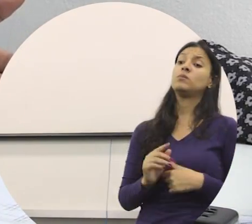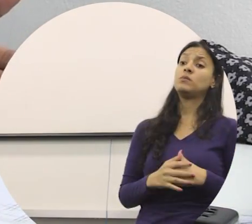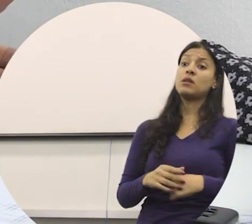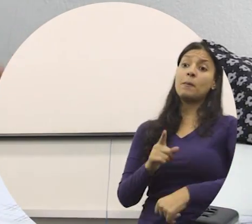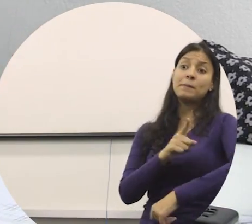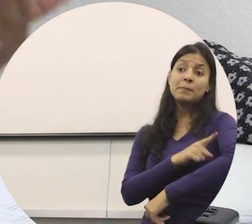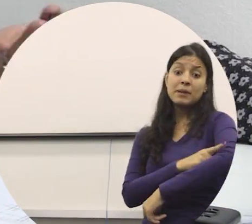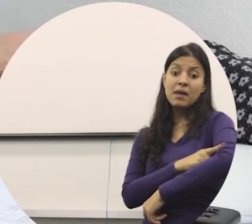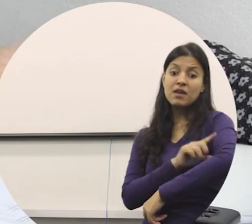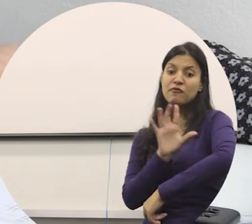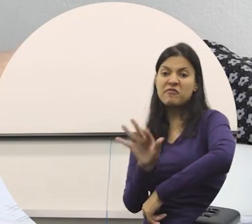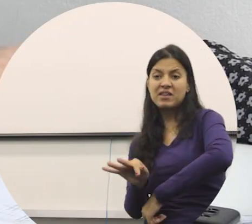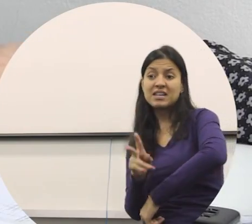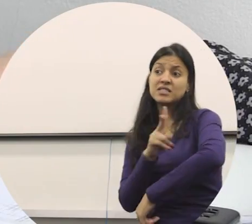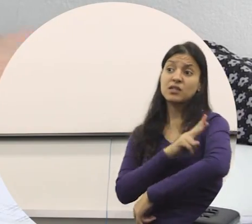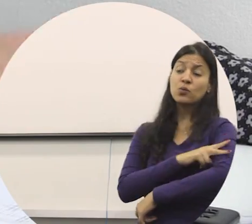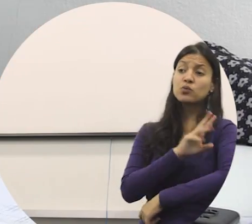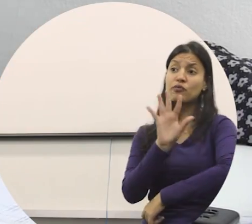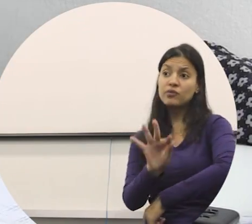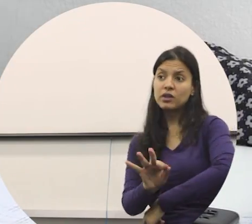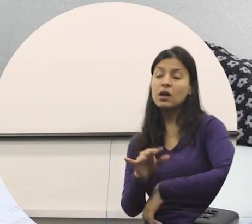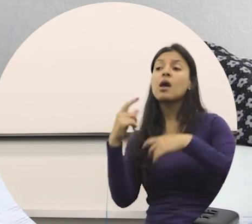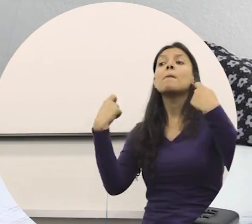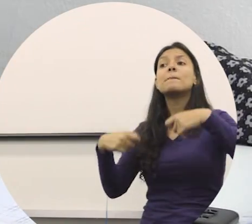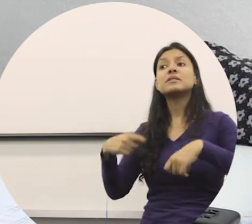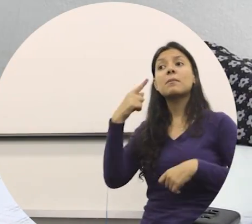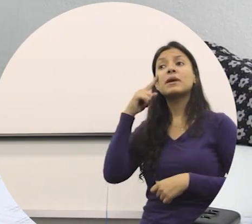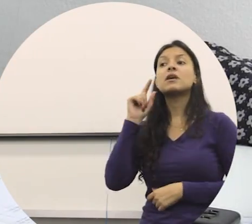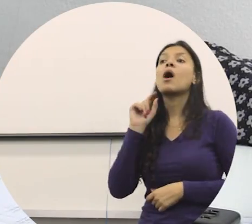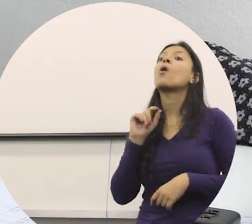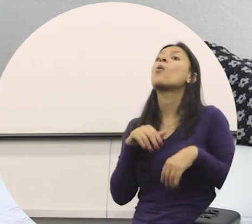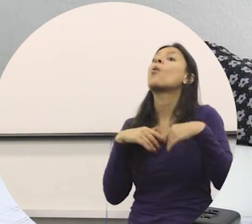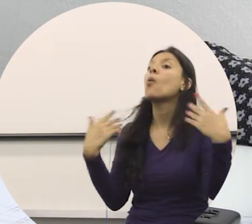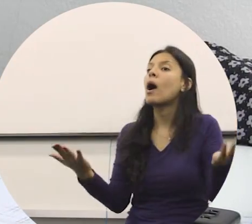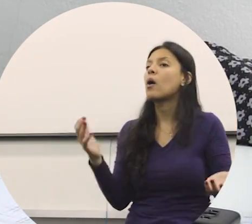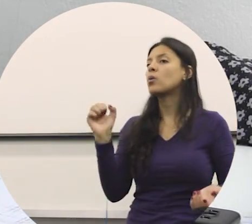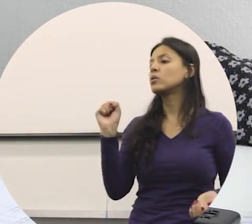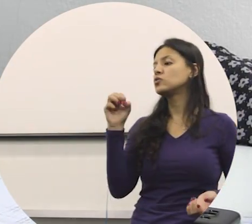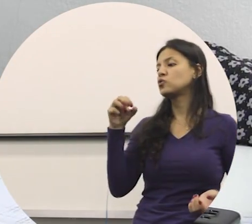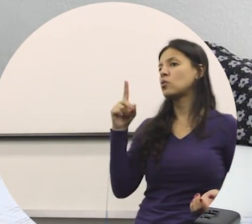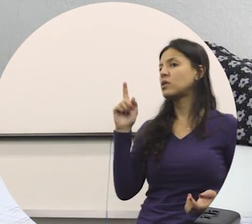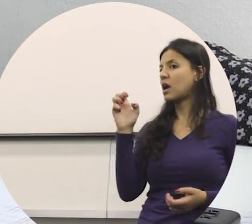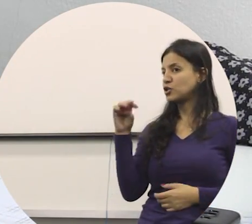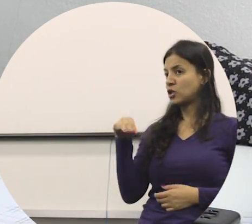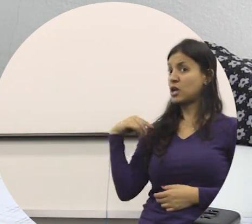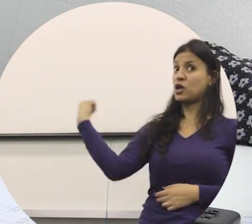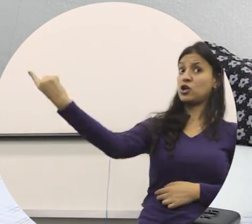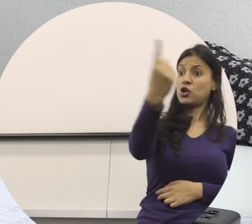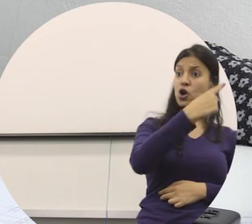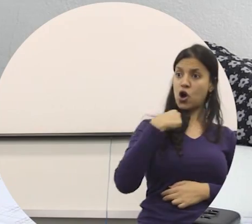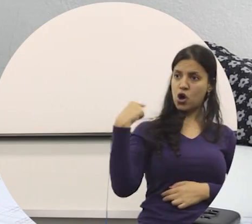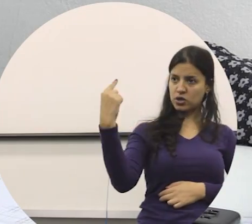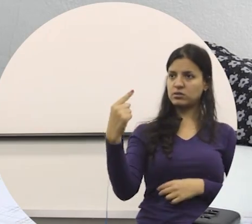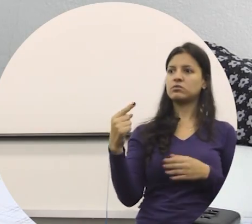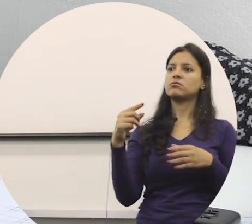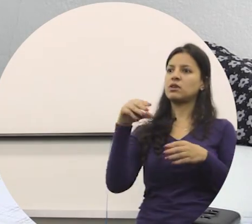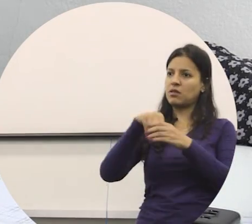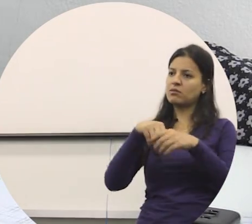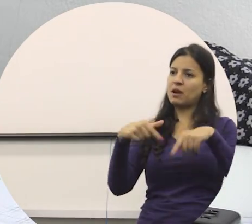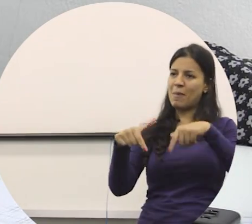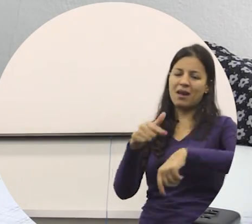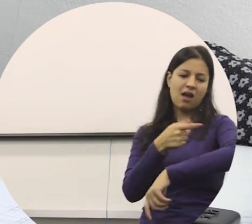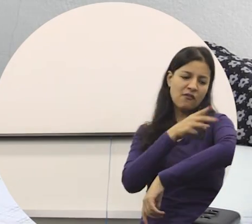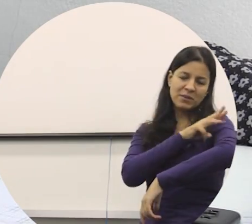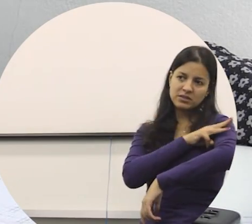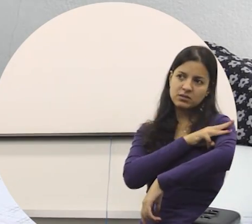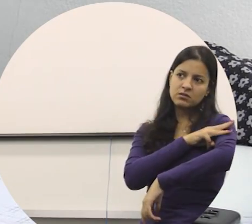ano, o que é que a gente vai considerar de fato? Que tipo de sondagem nós, educadores de ciclo-alfabetização, precisamos ter